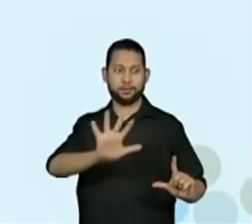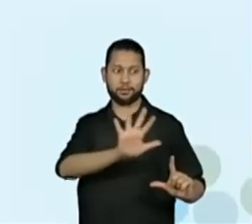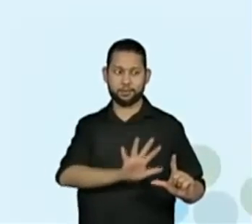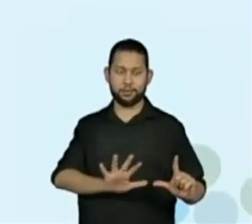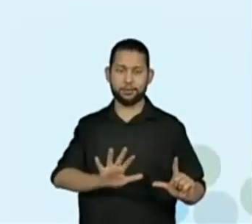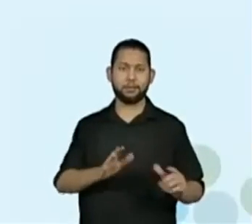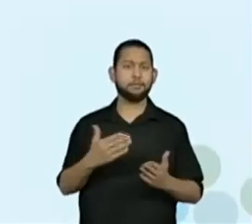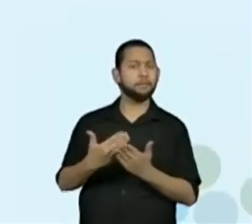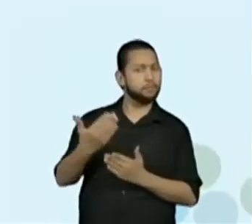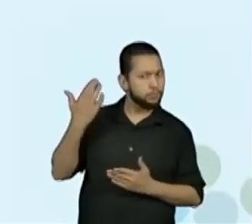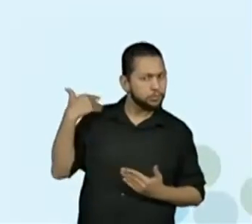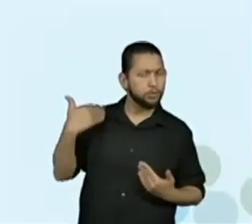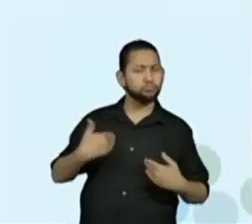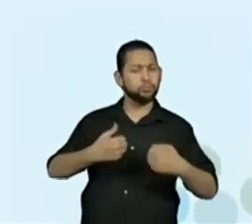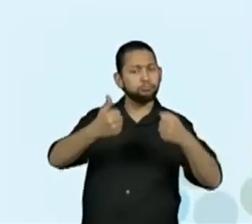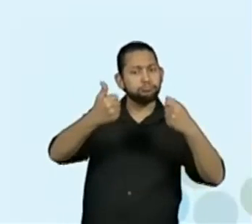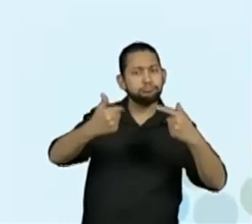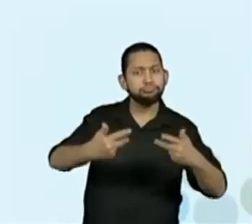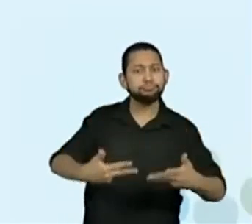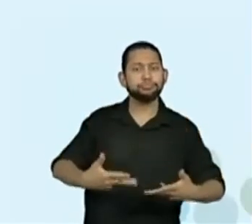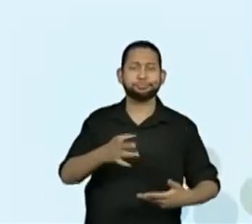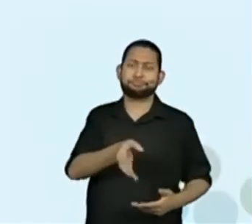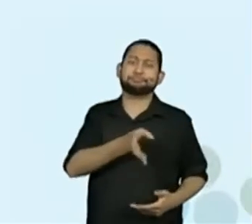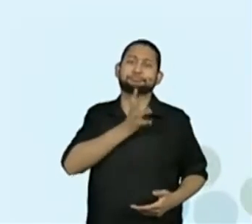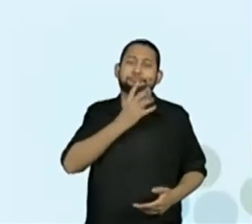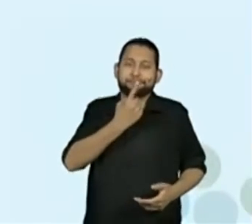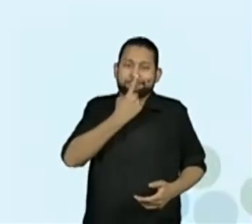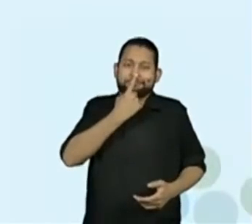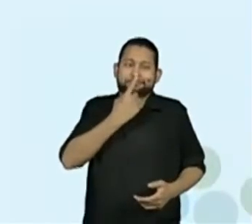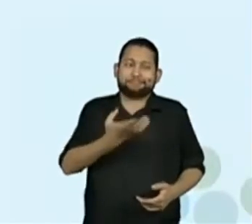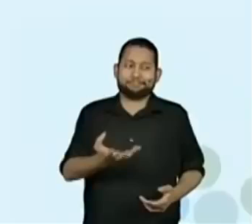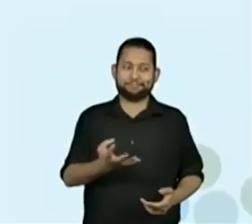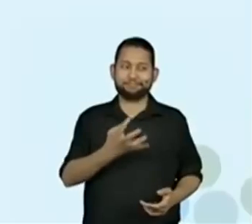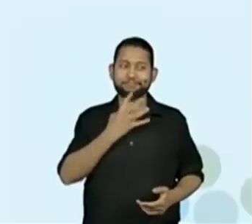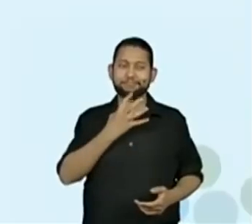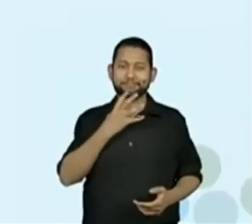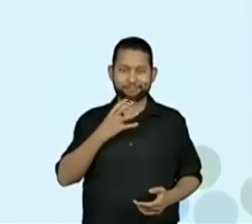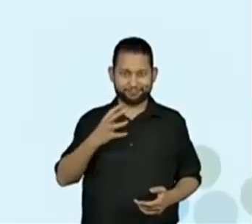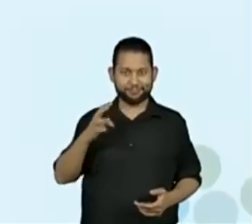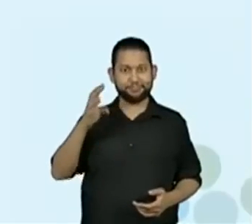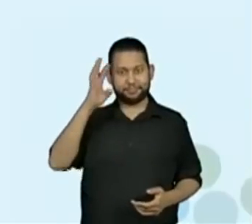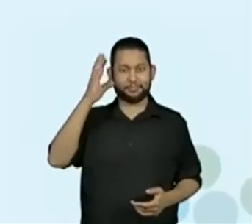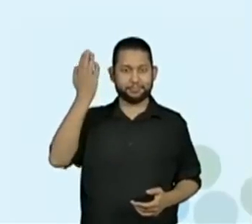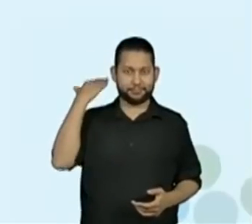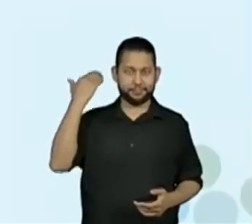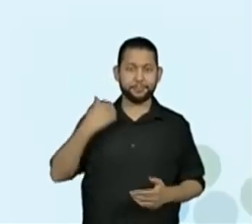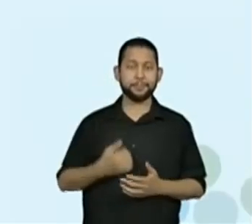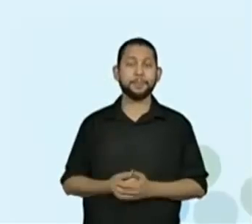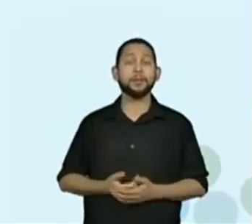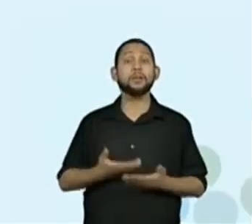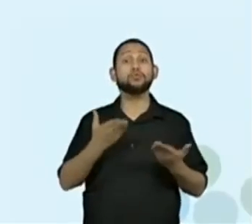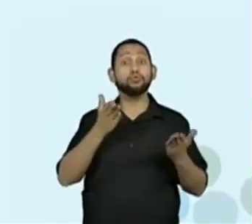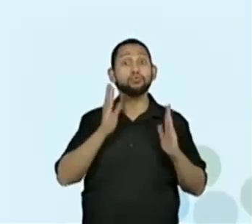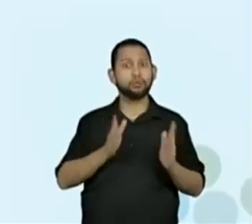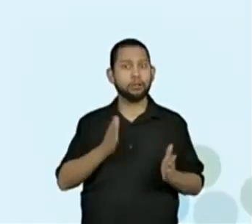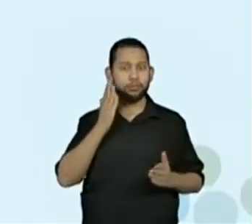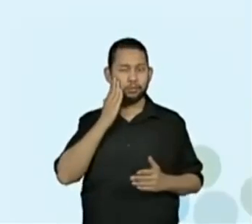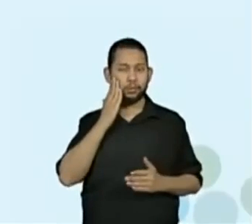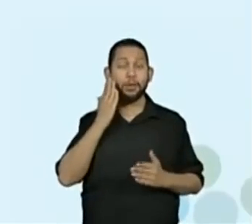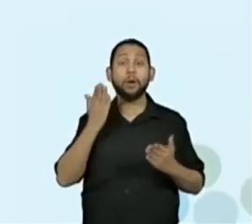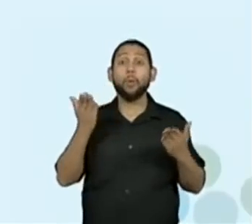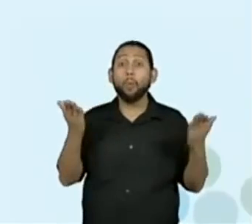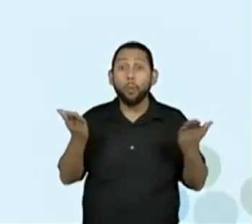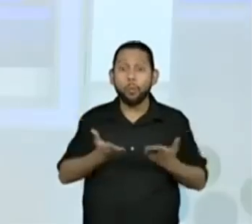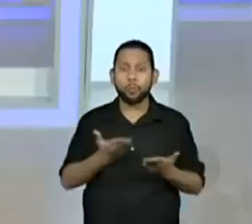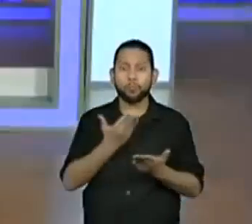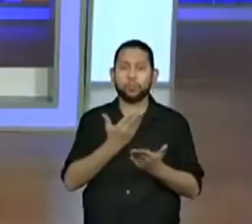anteriores Vocês já estão familiarizados de certa de certa forma com essas medidas Vamos então paraa